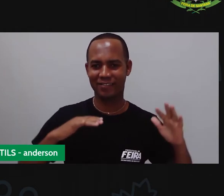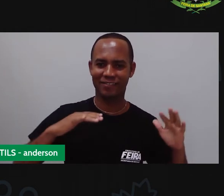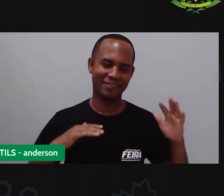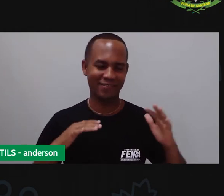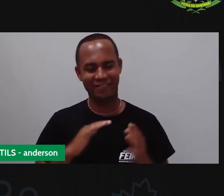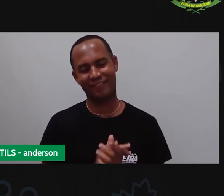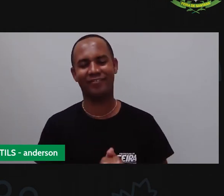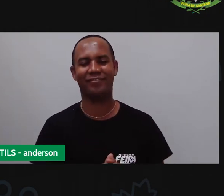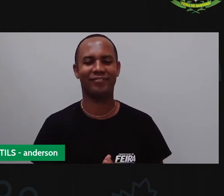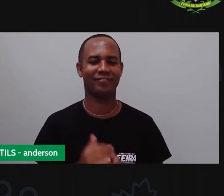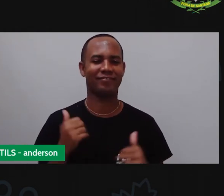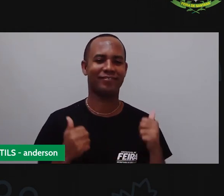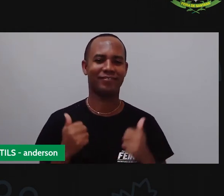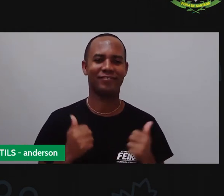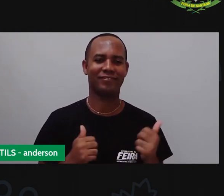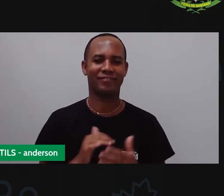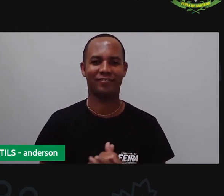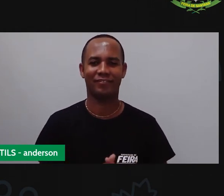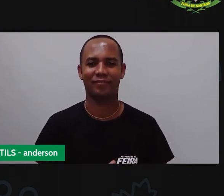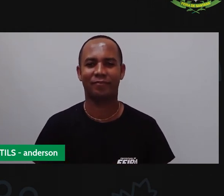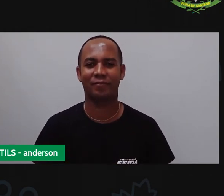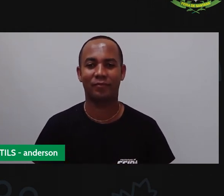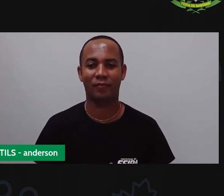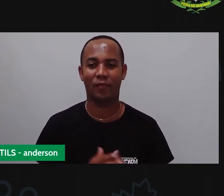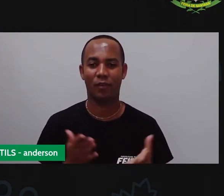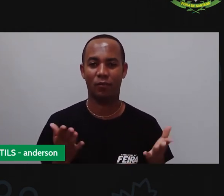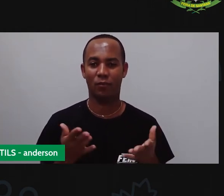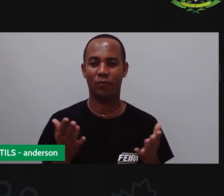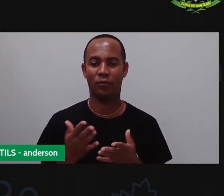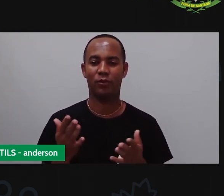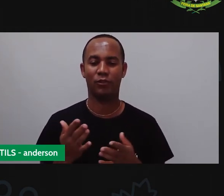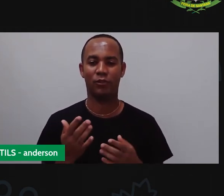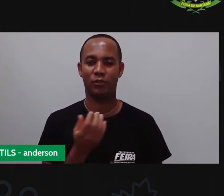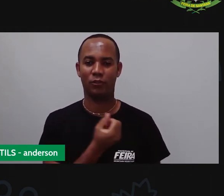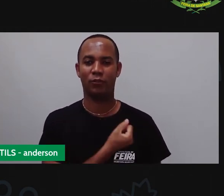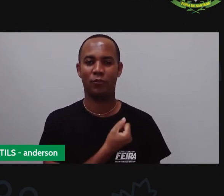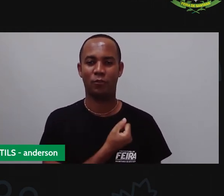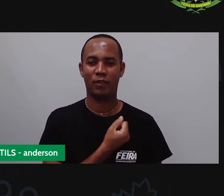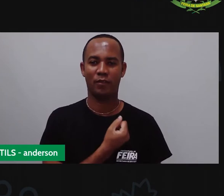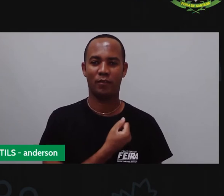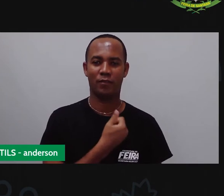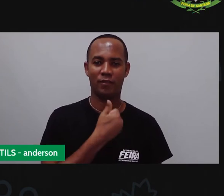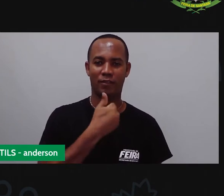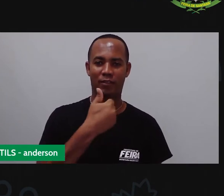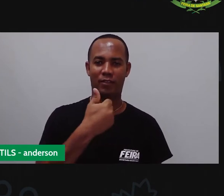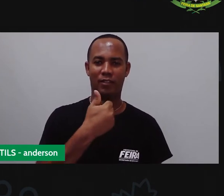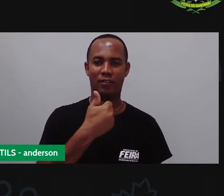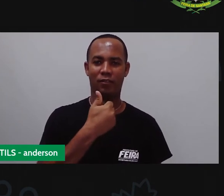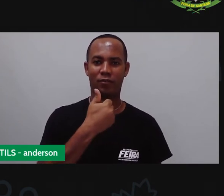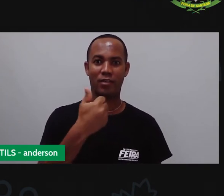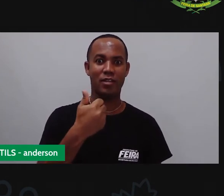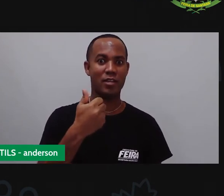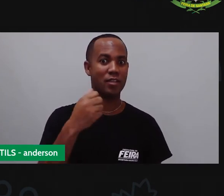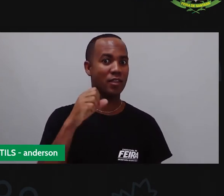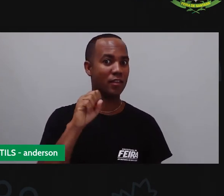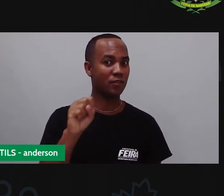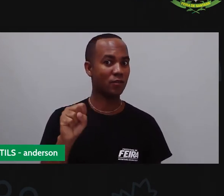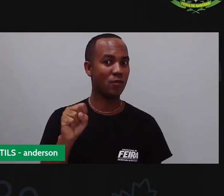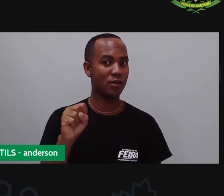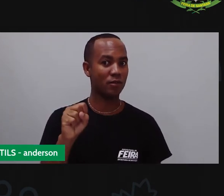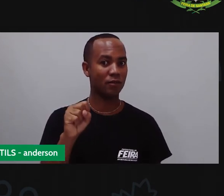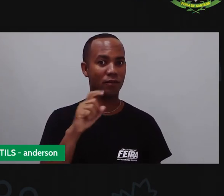falar ó vamos lá nossa aula de número 118 anos de